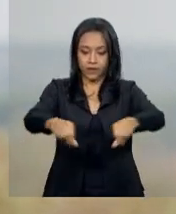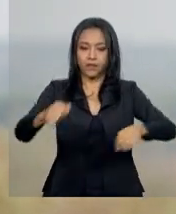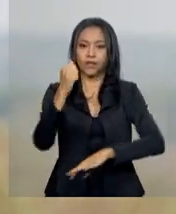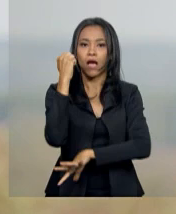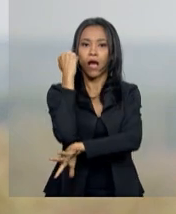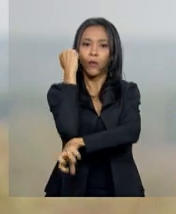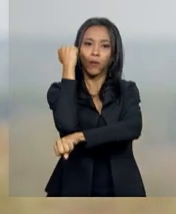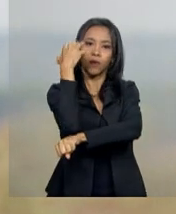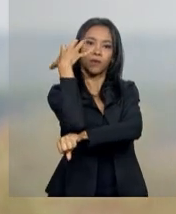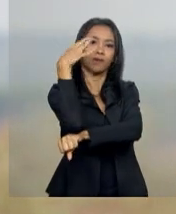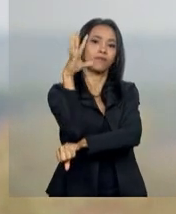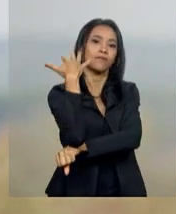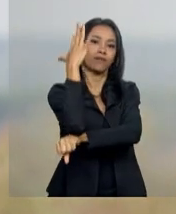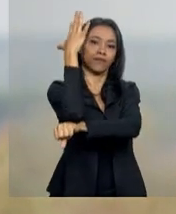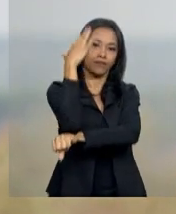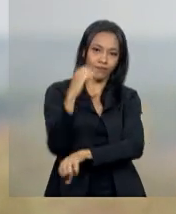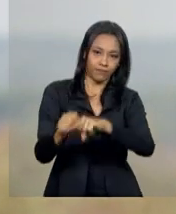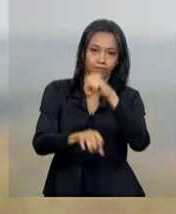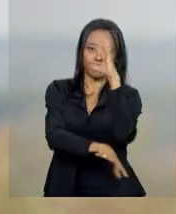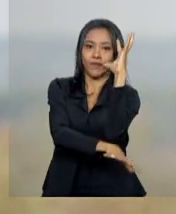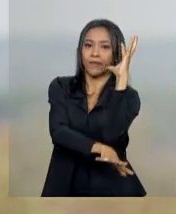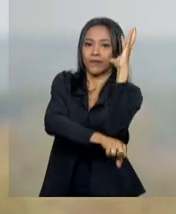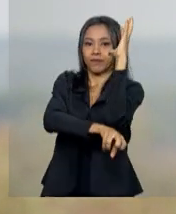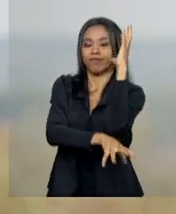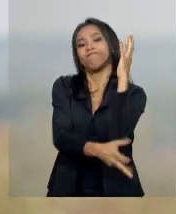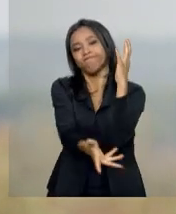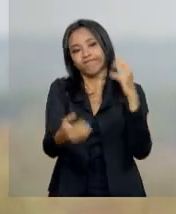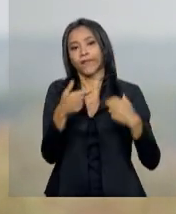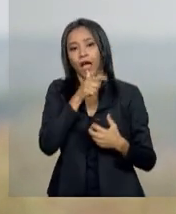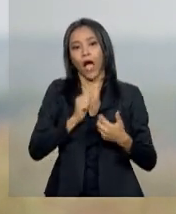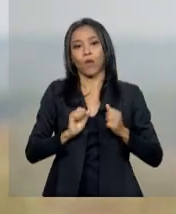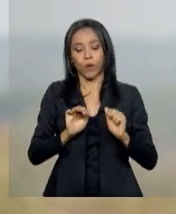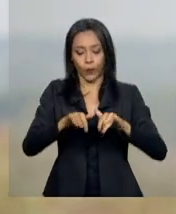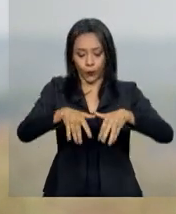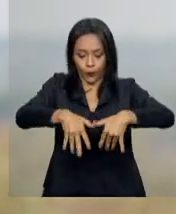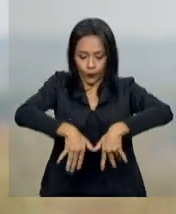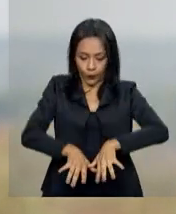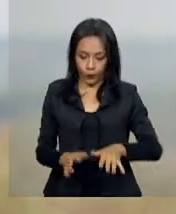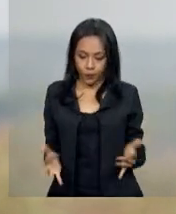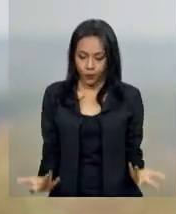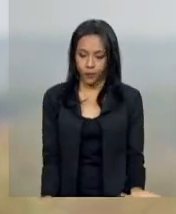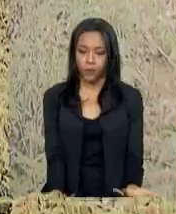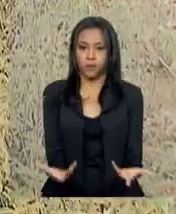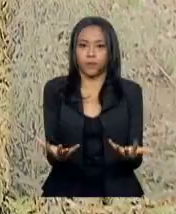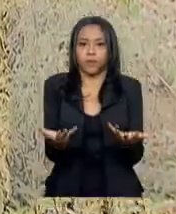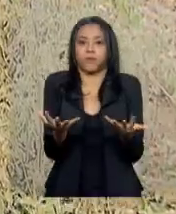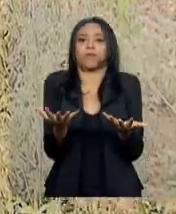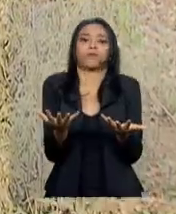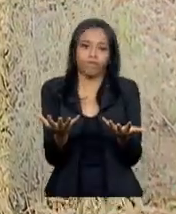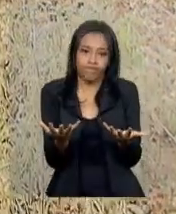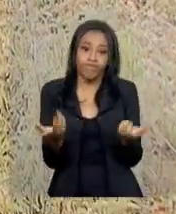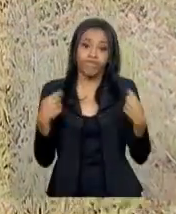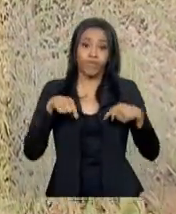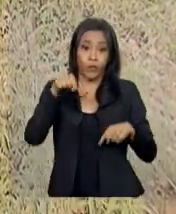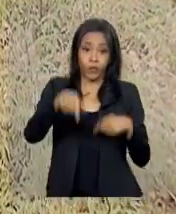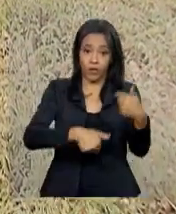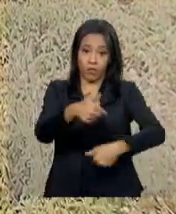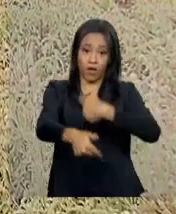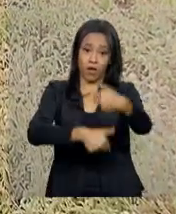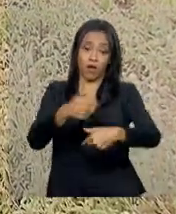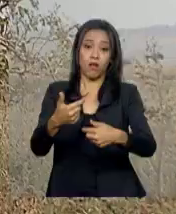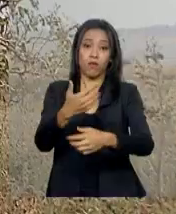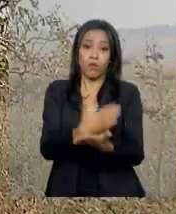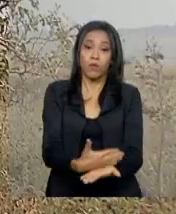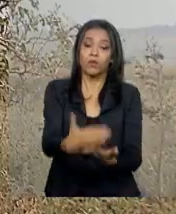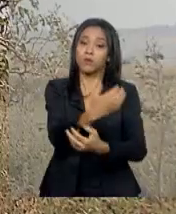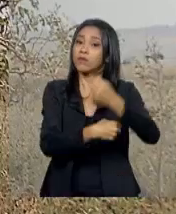dessas plantas nativas do cerrado assim como a água que está infiltrando melhor nessa área aqui o trabalho aqui começou no ano passado